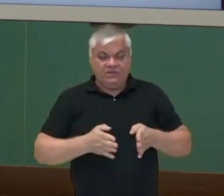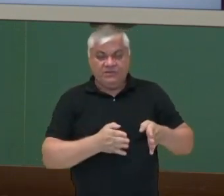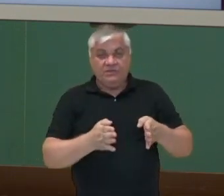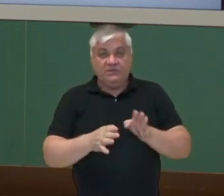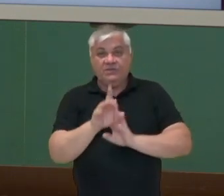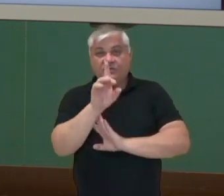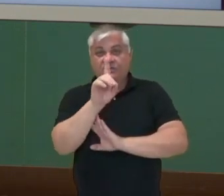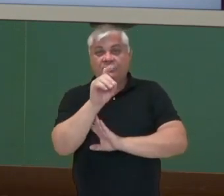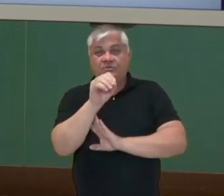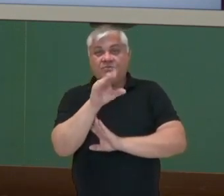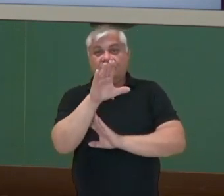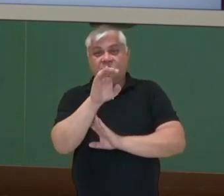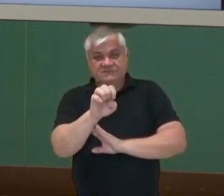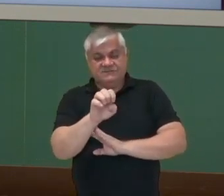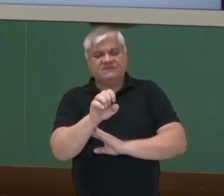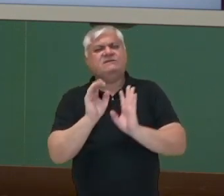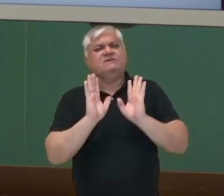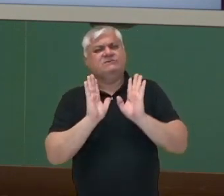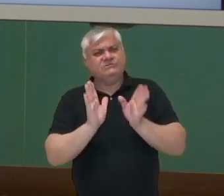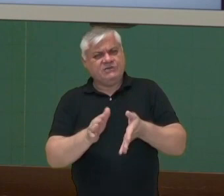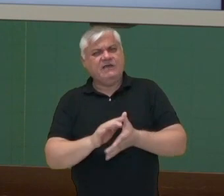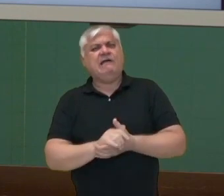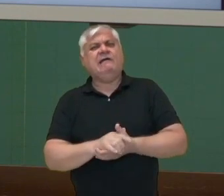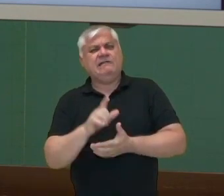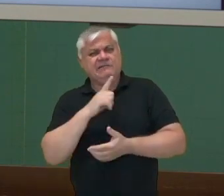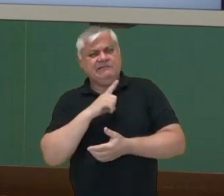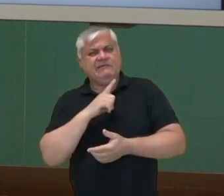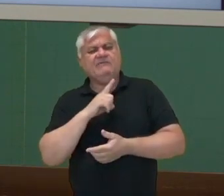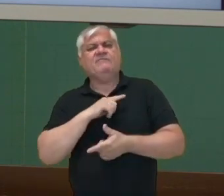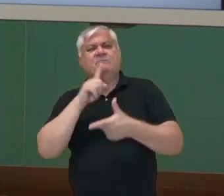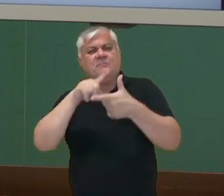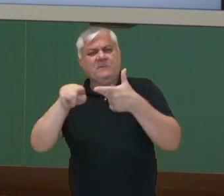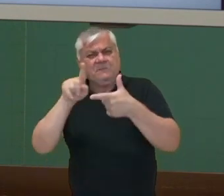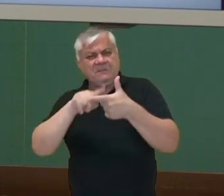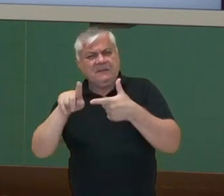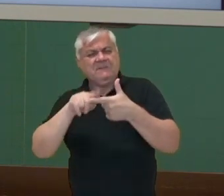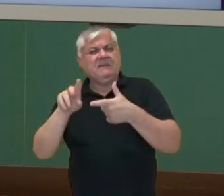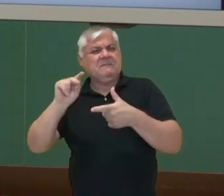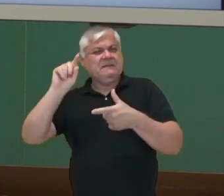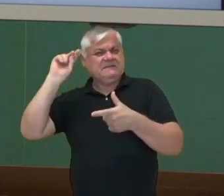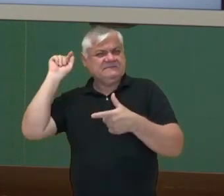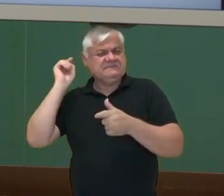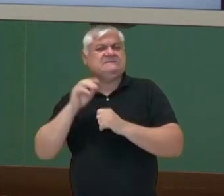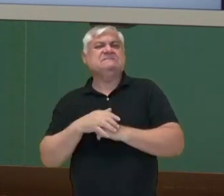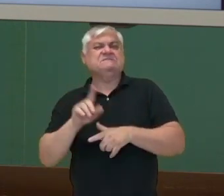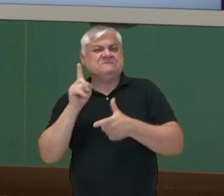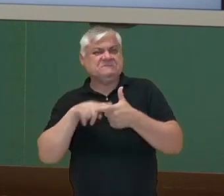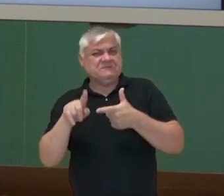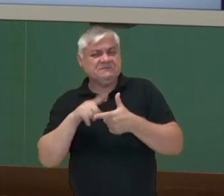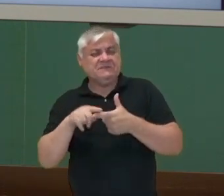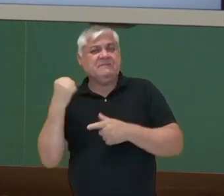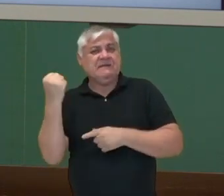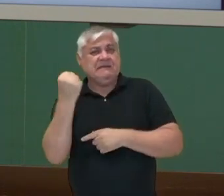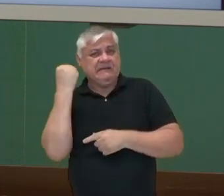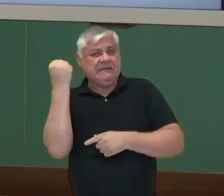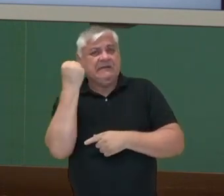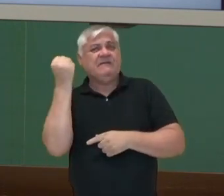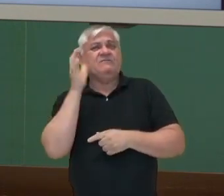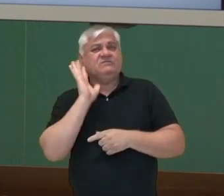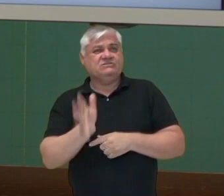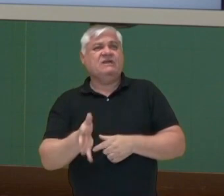nós tivemos uma situação ali de questão ambiental envolvendo o Rio Doce que foi bastante grave, né?